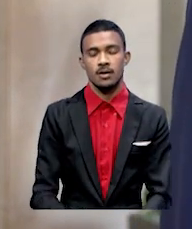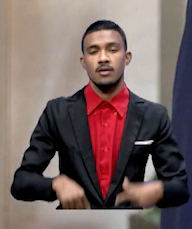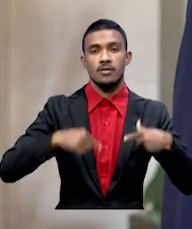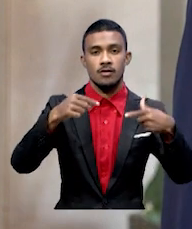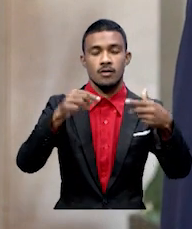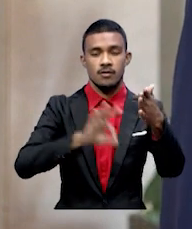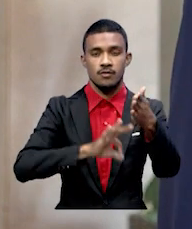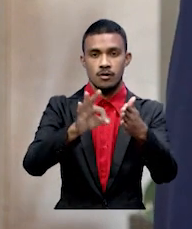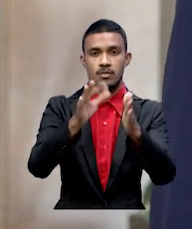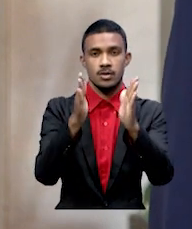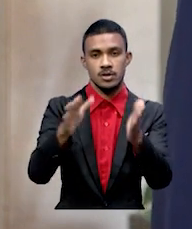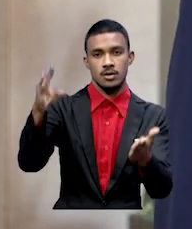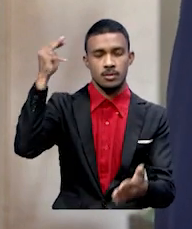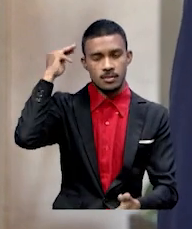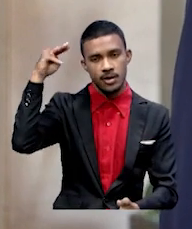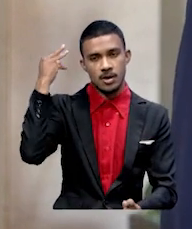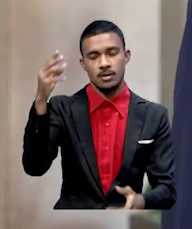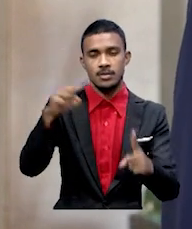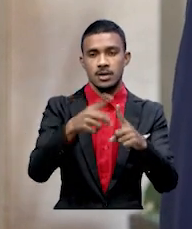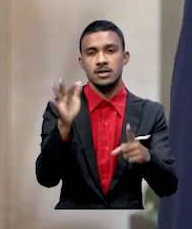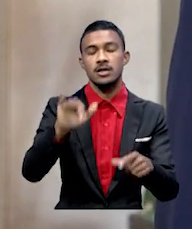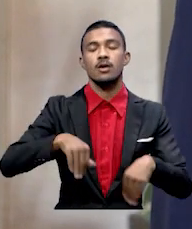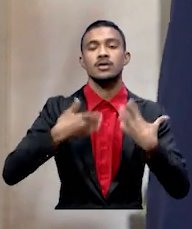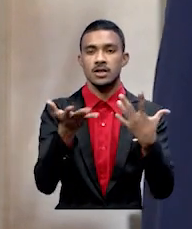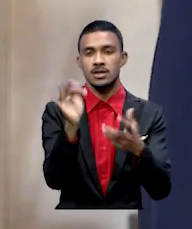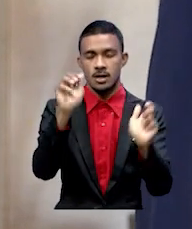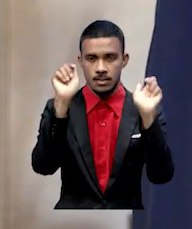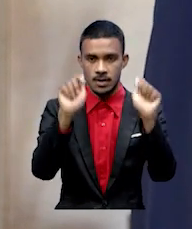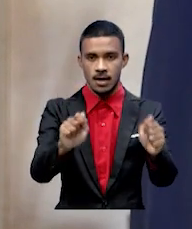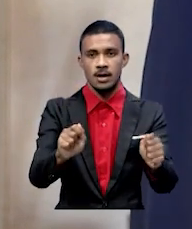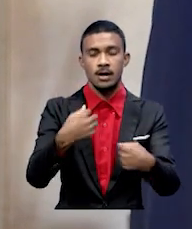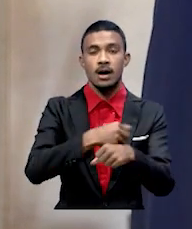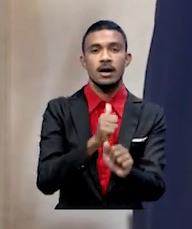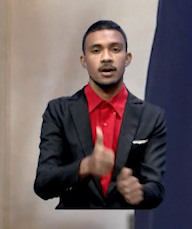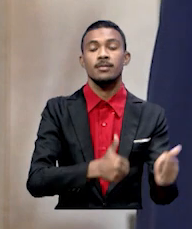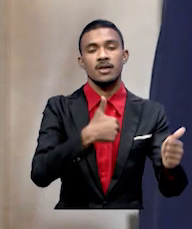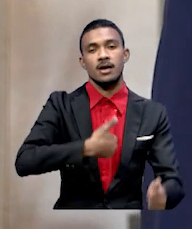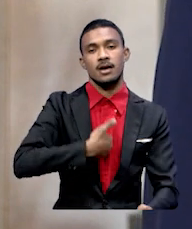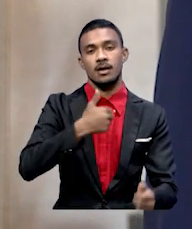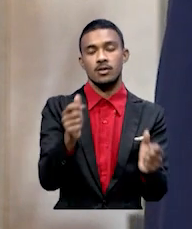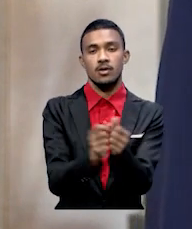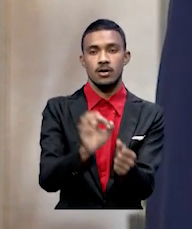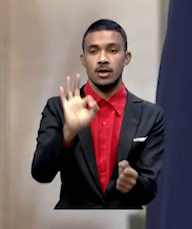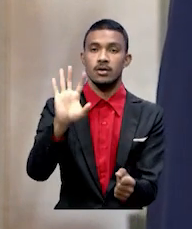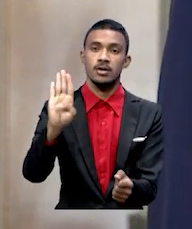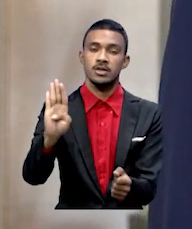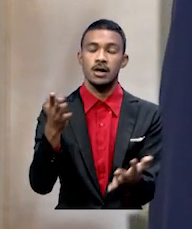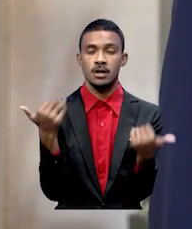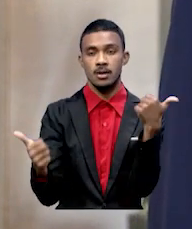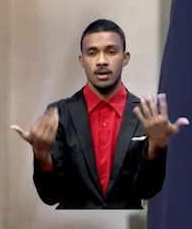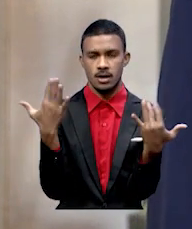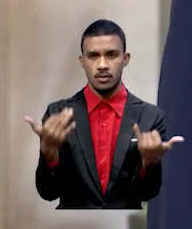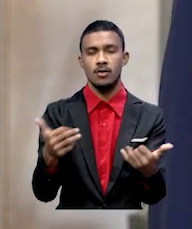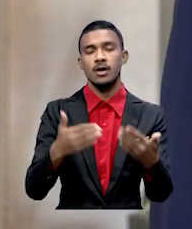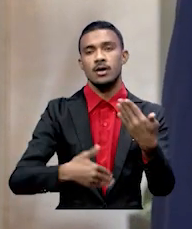formação, mentoring, coaching Basira para o INSA Sira Bele, adaptar a tecnologia, na mesma agora laudadau, a